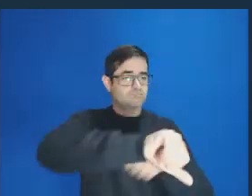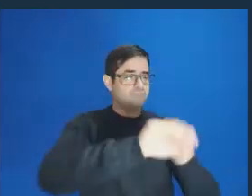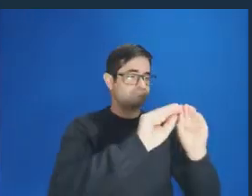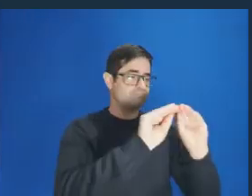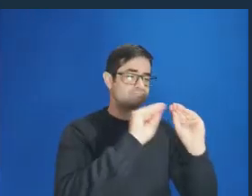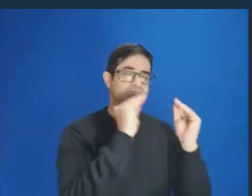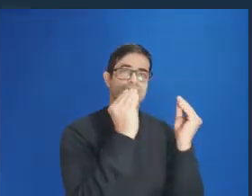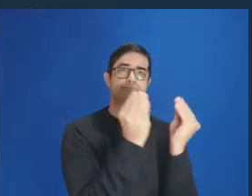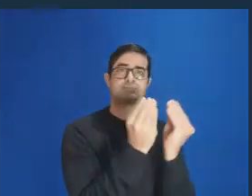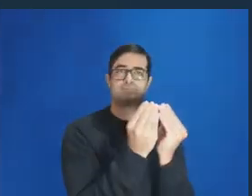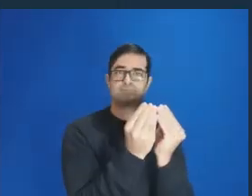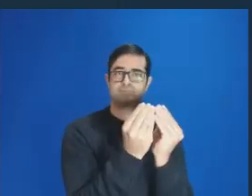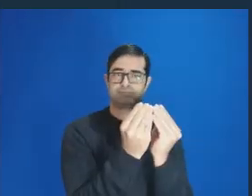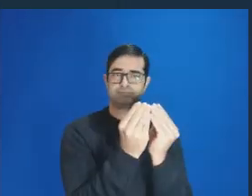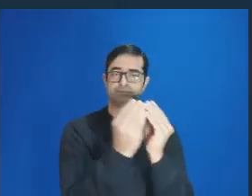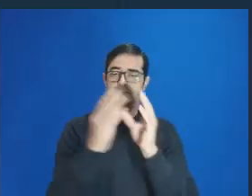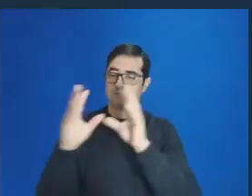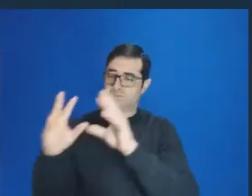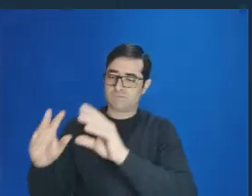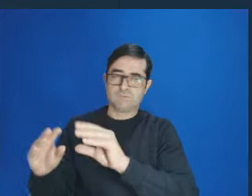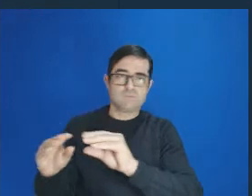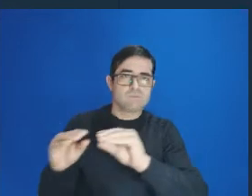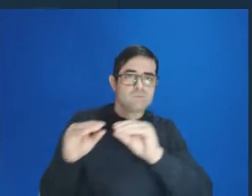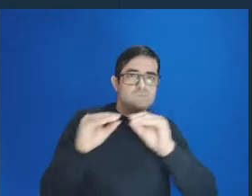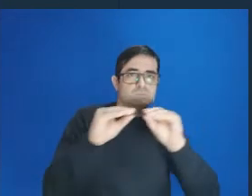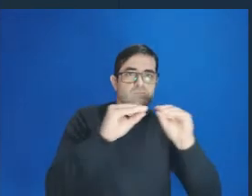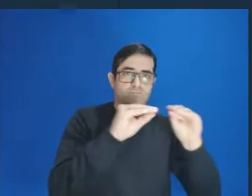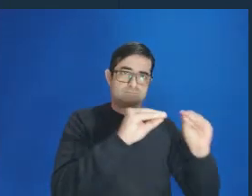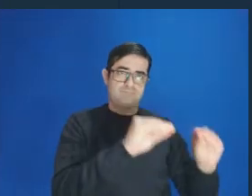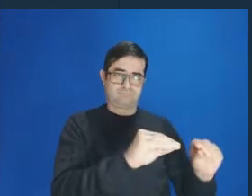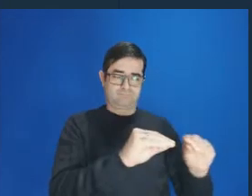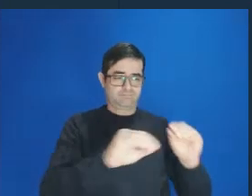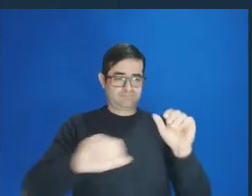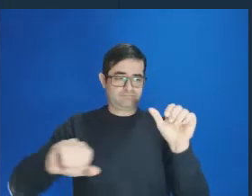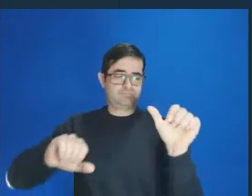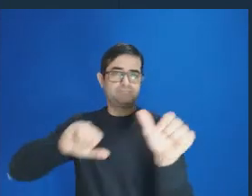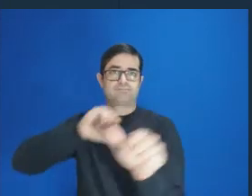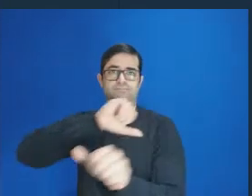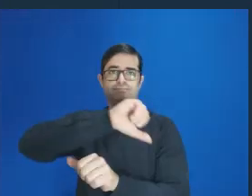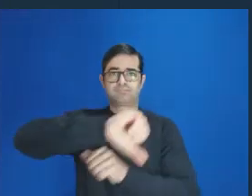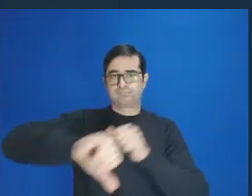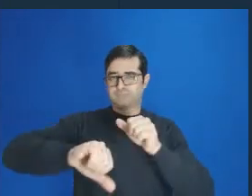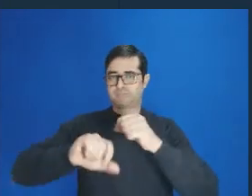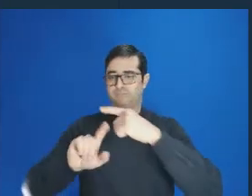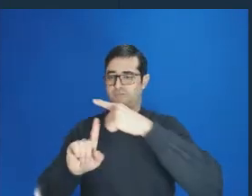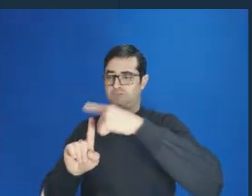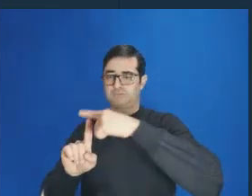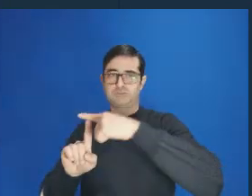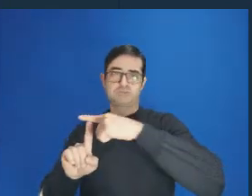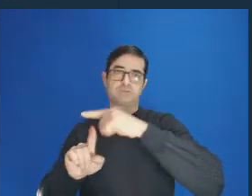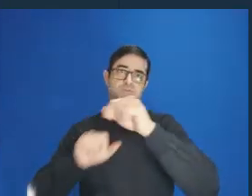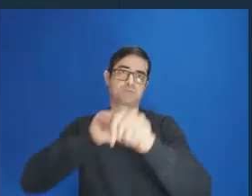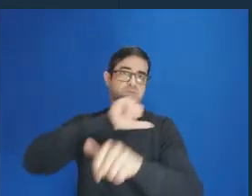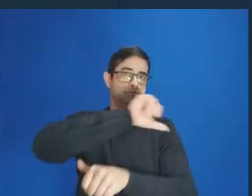há um transporte dessa matéria e como há uma transformação dessa matéria de um tipo em